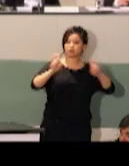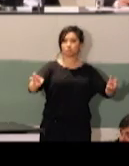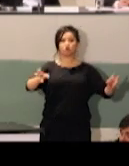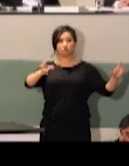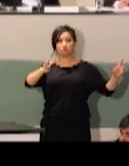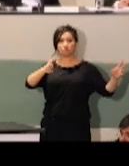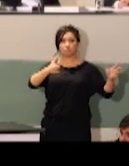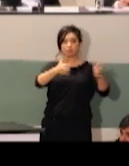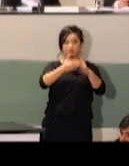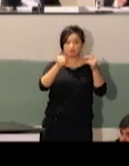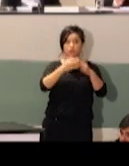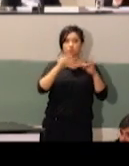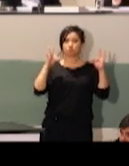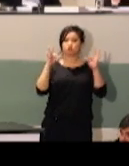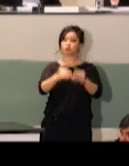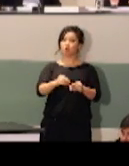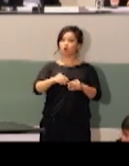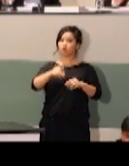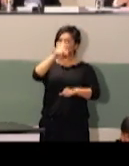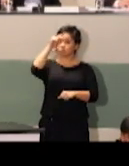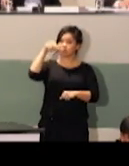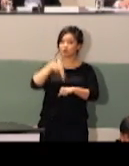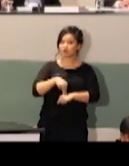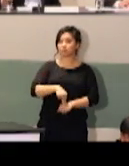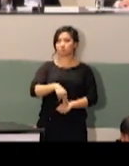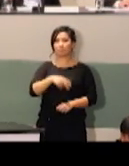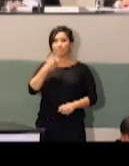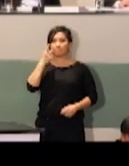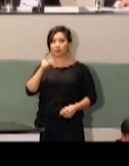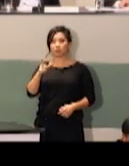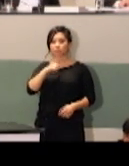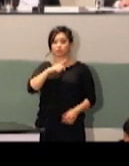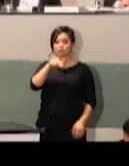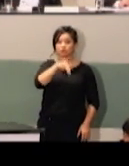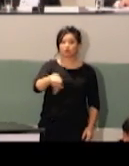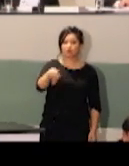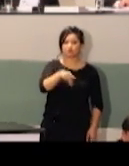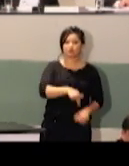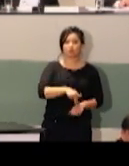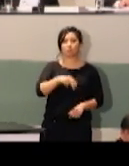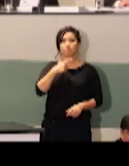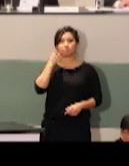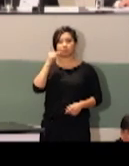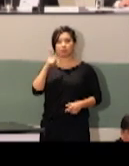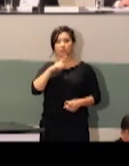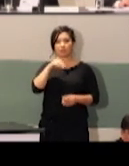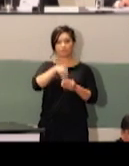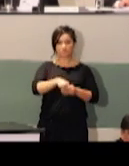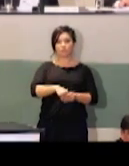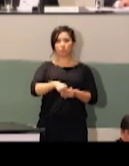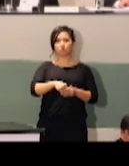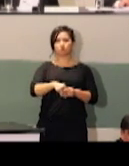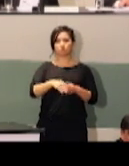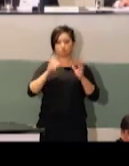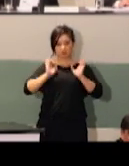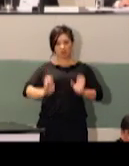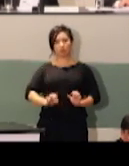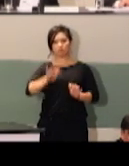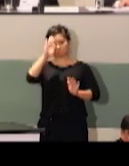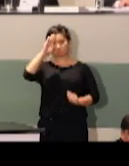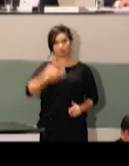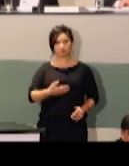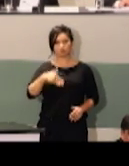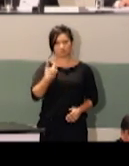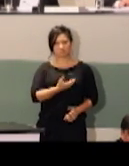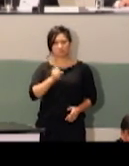conclamou toda a nação para que tivesse moralidade nas eleições. E é evidente que nós não podemos permitir que pessoas